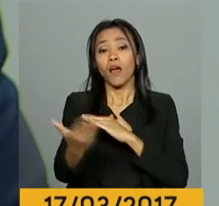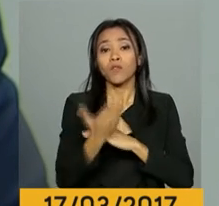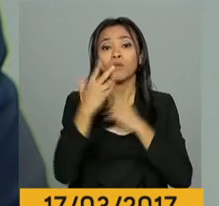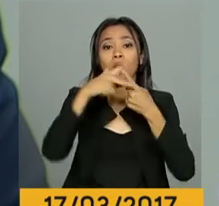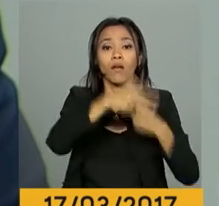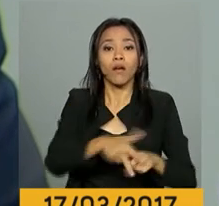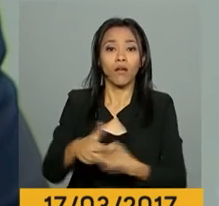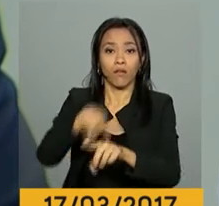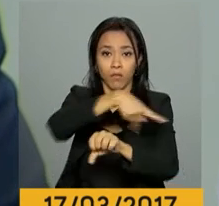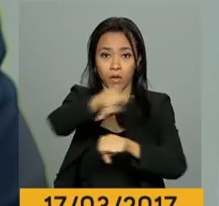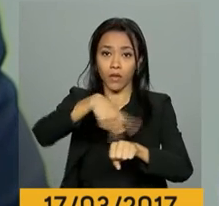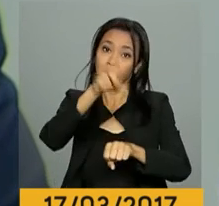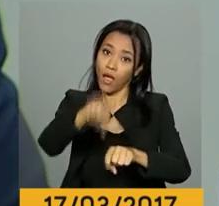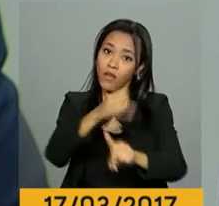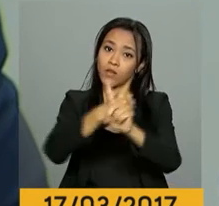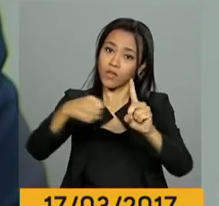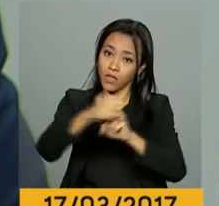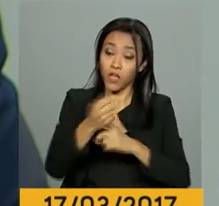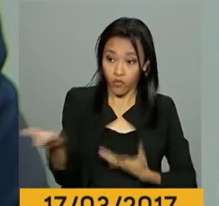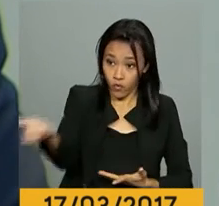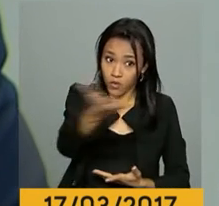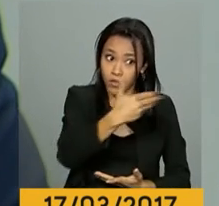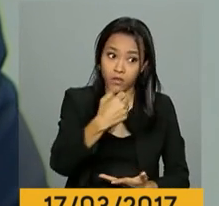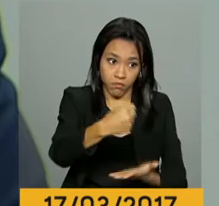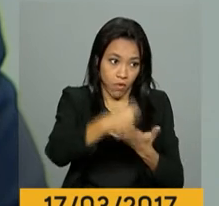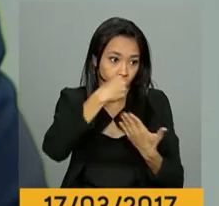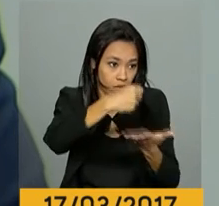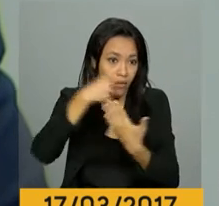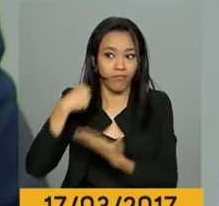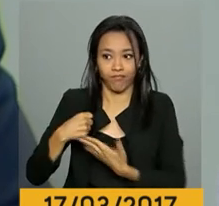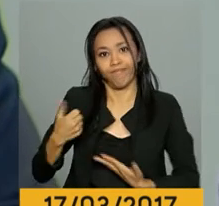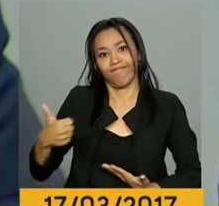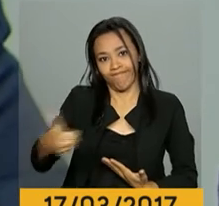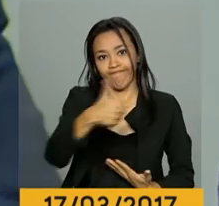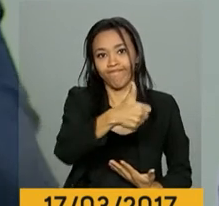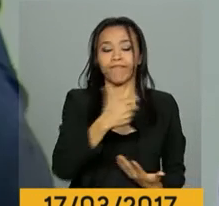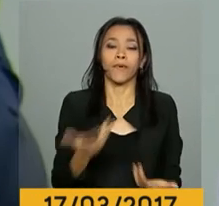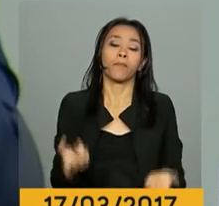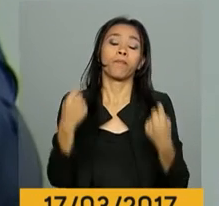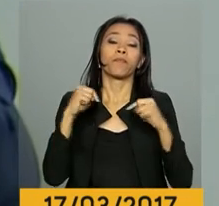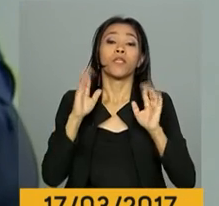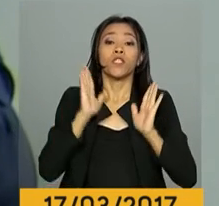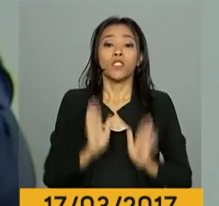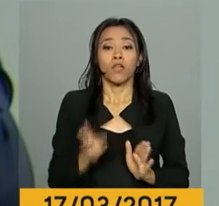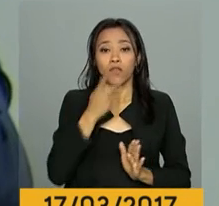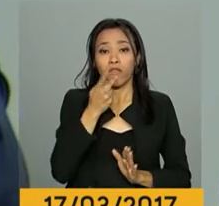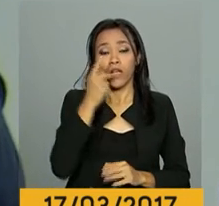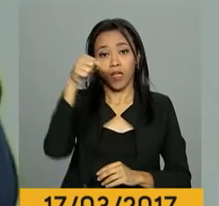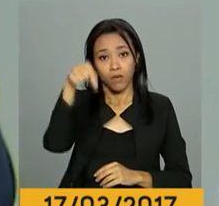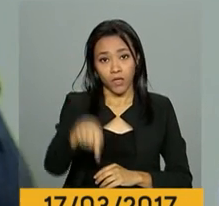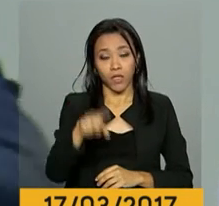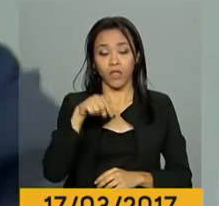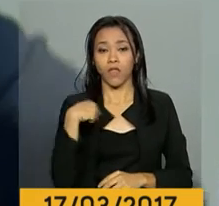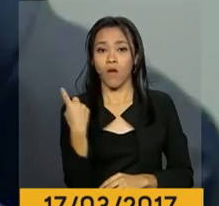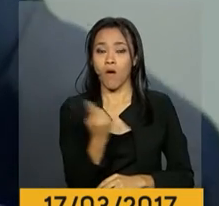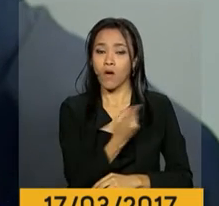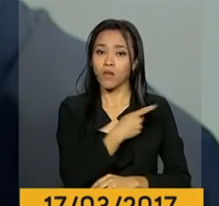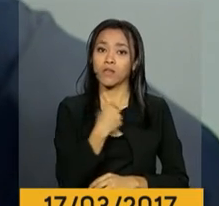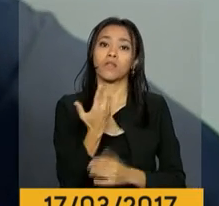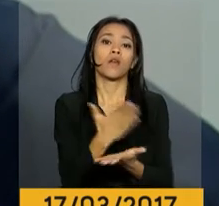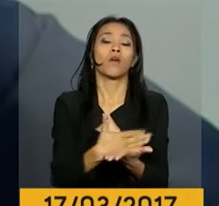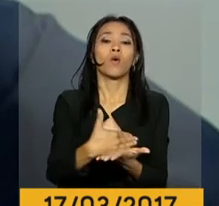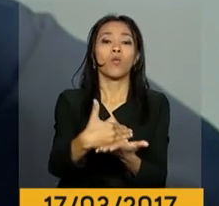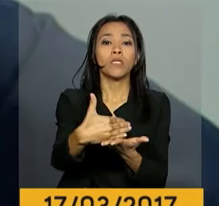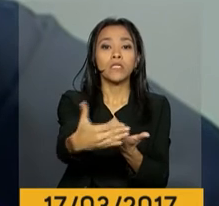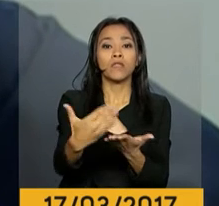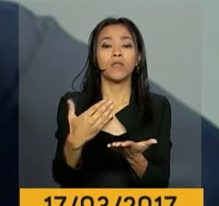os senhores podem colaborar muitíssimo nisso, não é? Então, já foi dito aqui, não é? Nós estamos começando